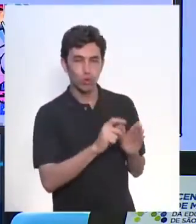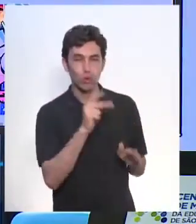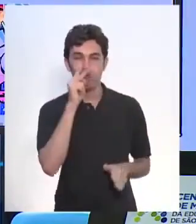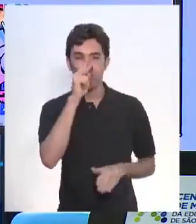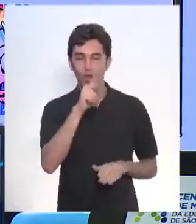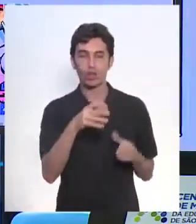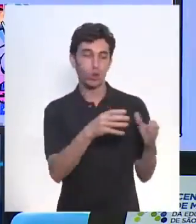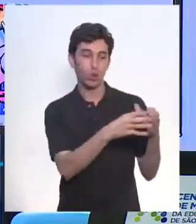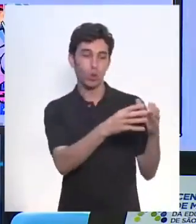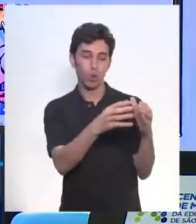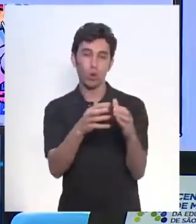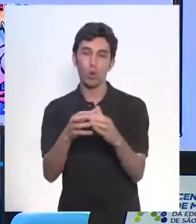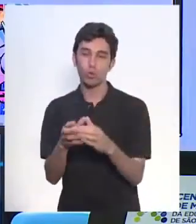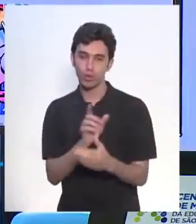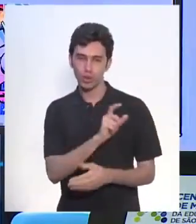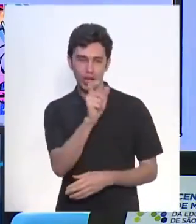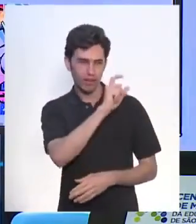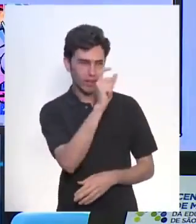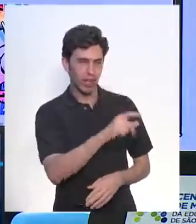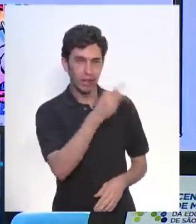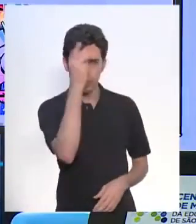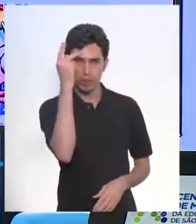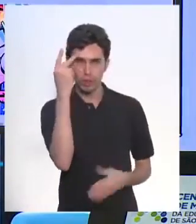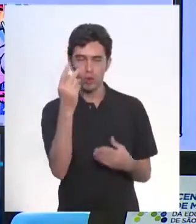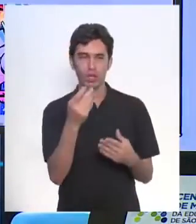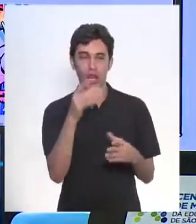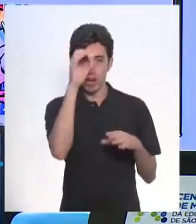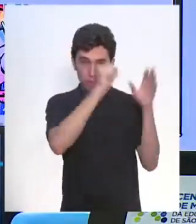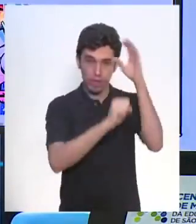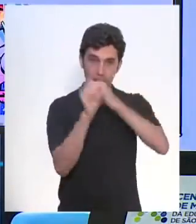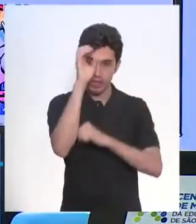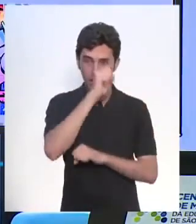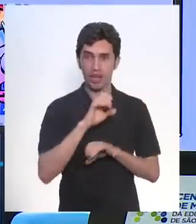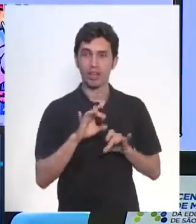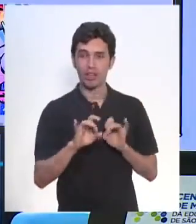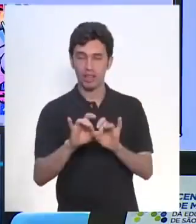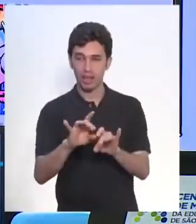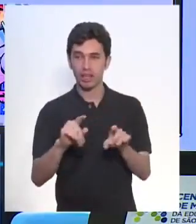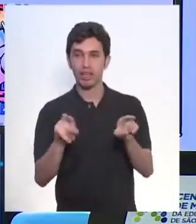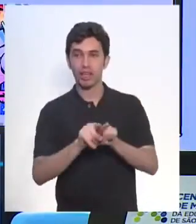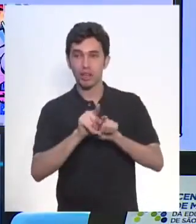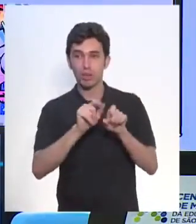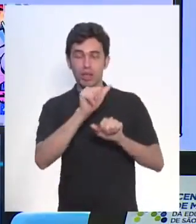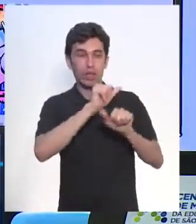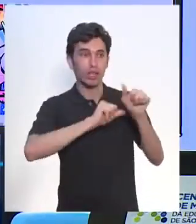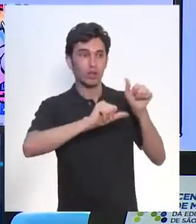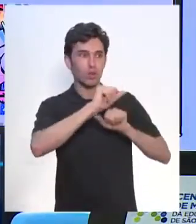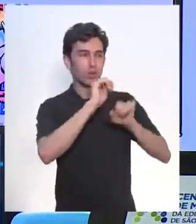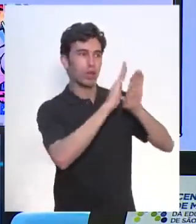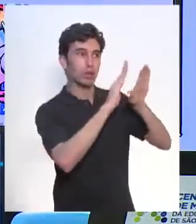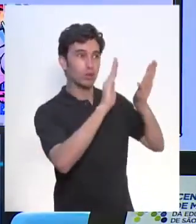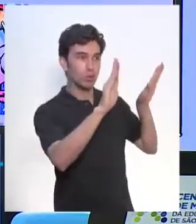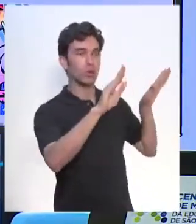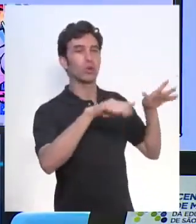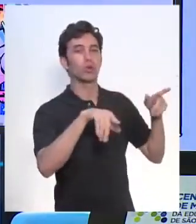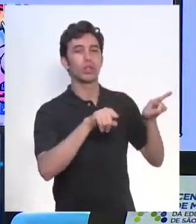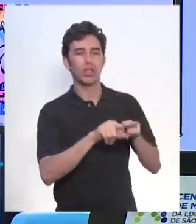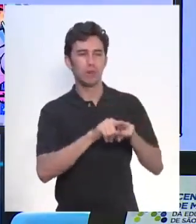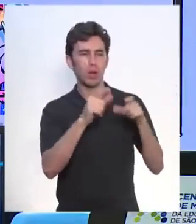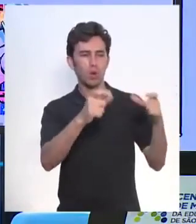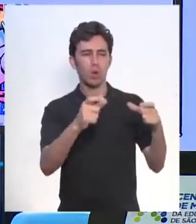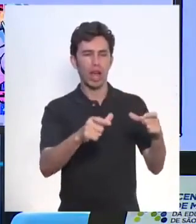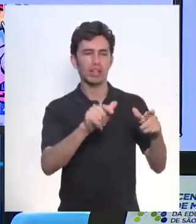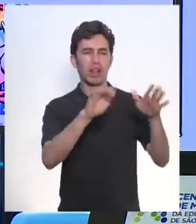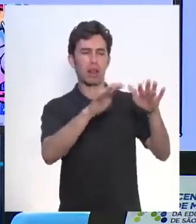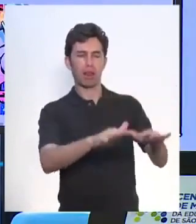grafiteiros surgindo, né? Pessoas aprendendo essa técnica, tá certo? E transformando, né, muros e partes degradadas da